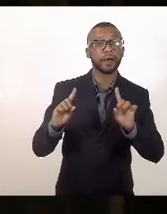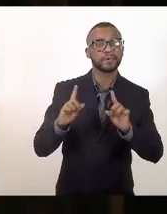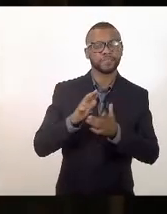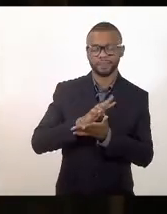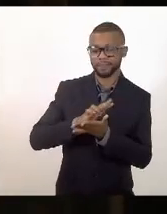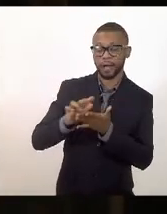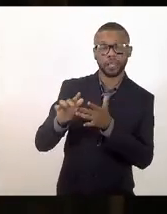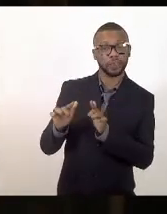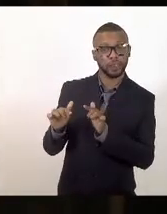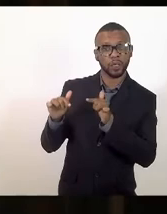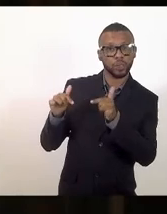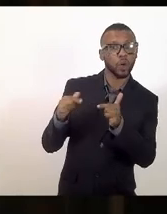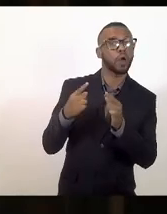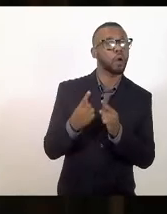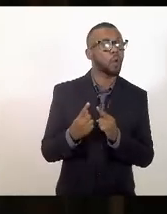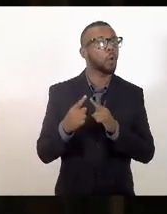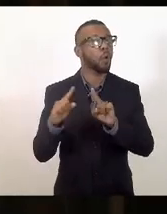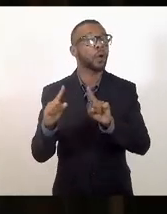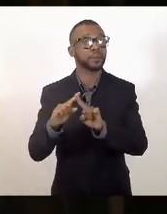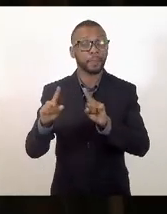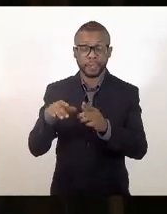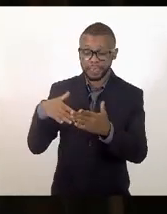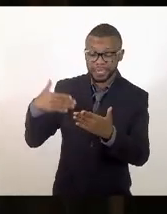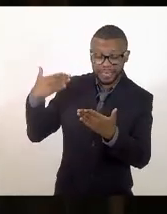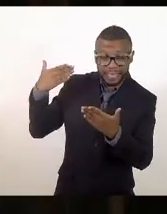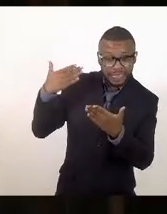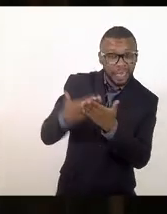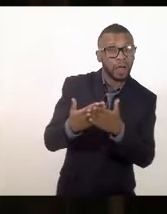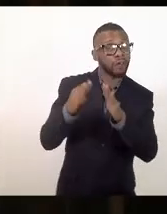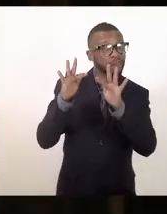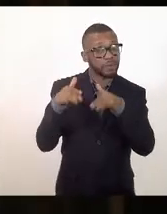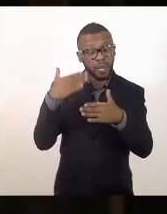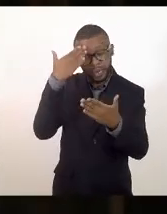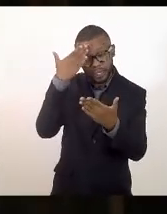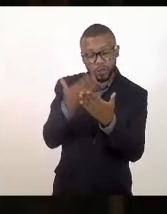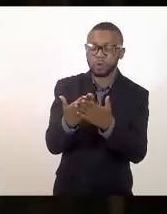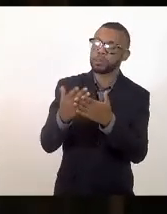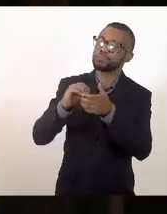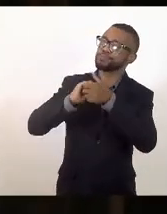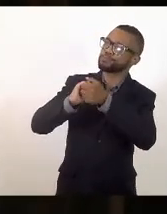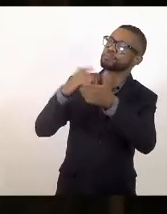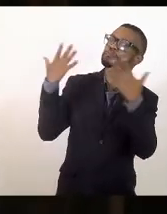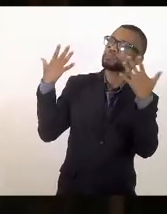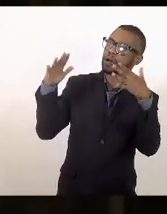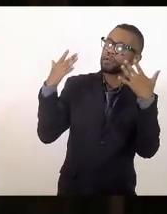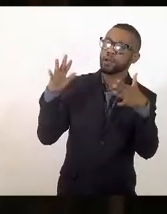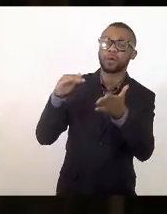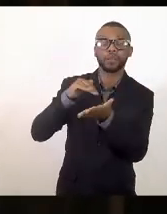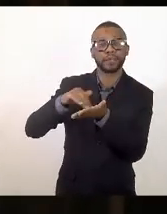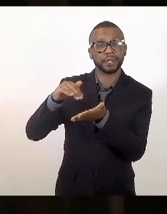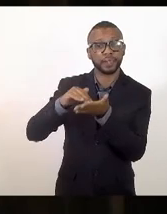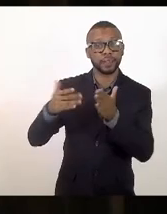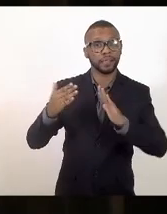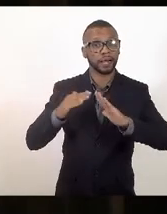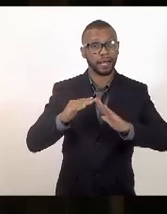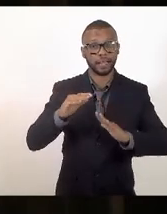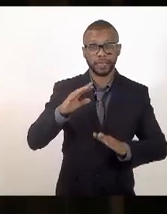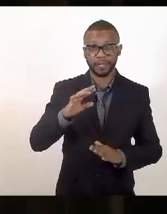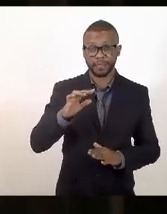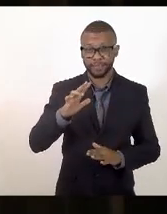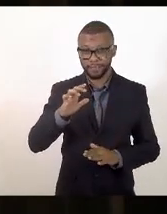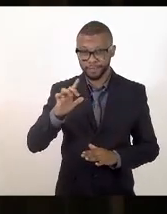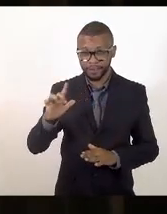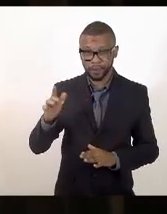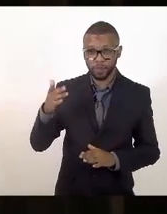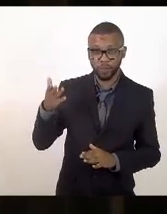muitas ações contra, mas ele acreditou até o fim. Parabenizar o secretário da Casa Civil, Nicola Michioni,